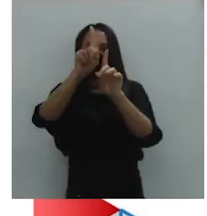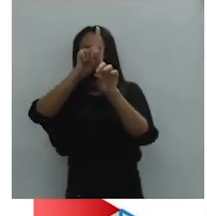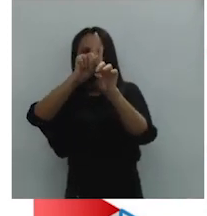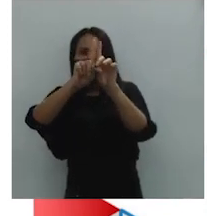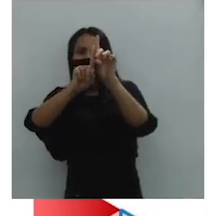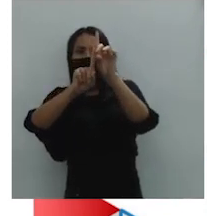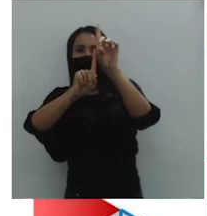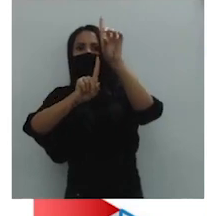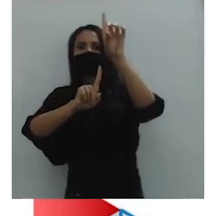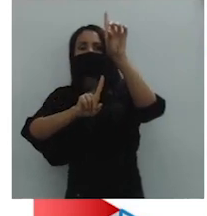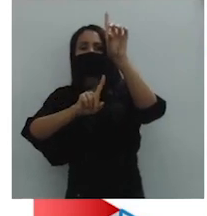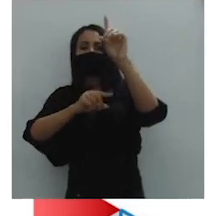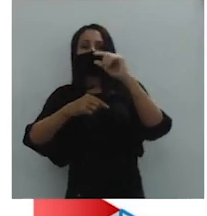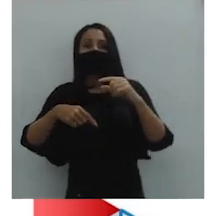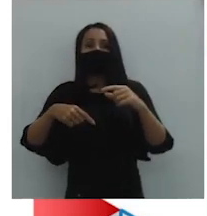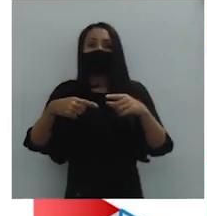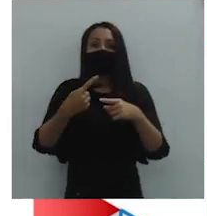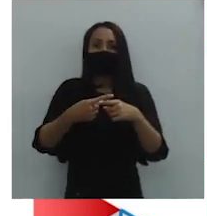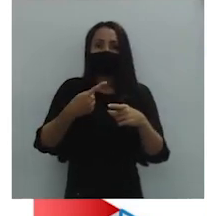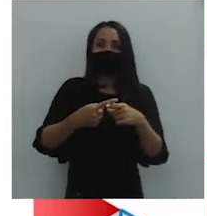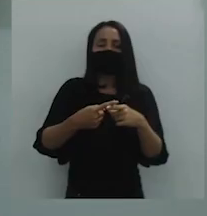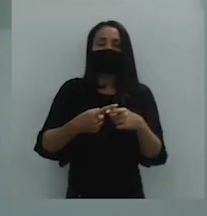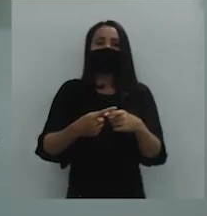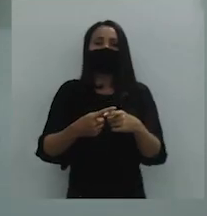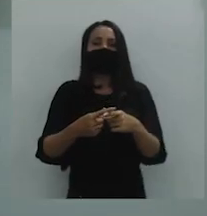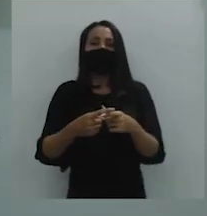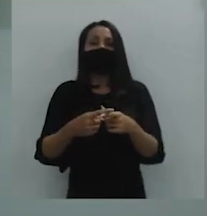Por quê? Se formos fazer hoje